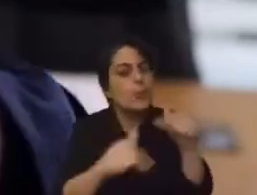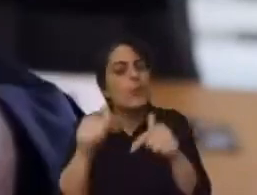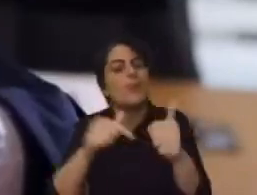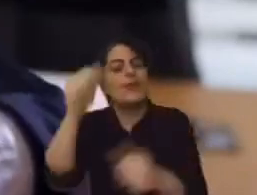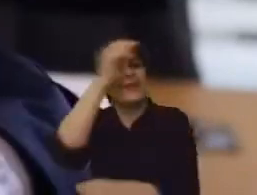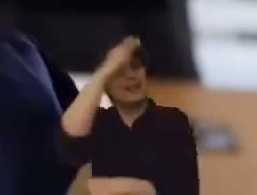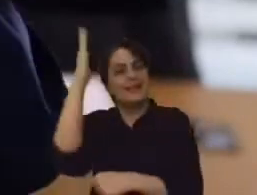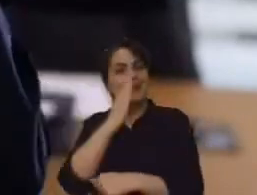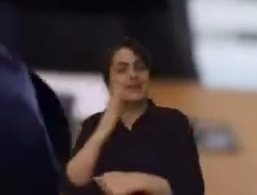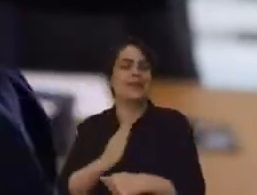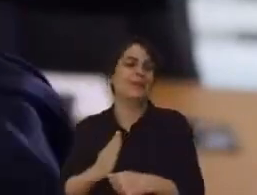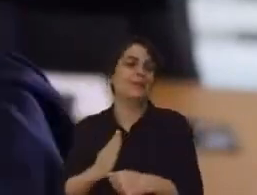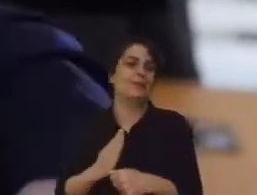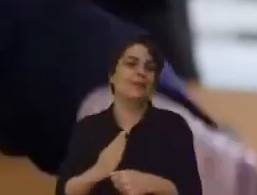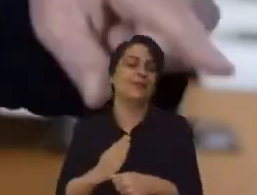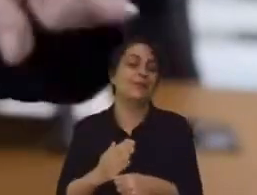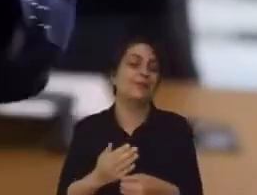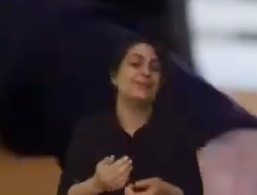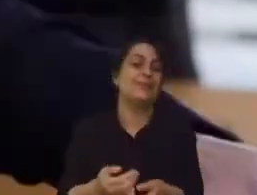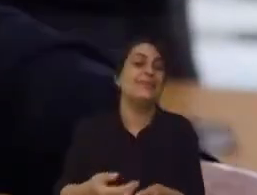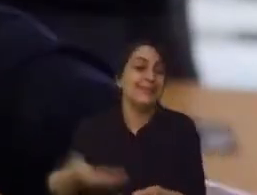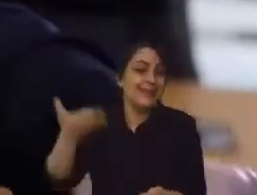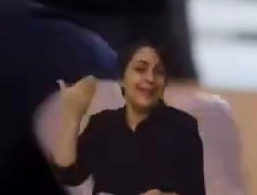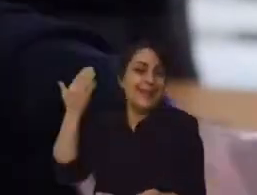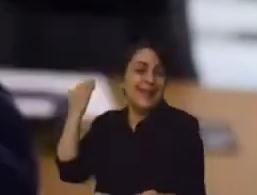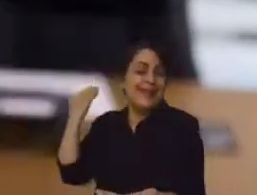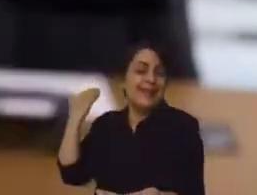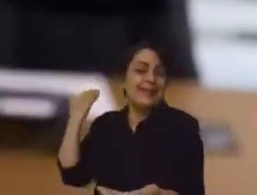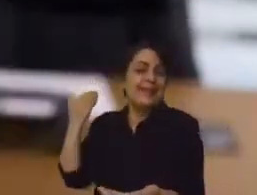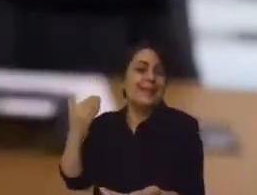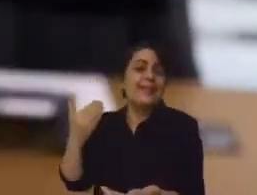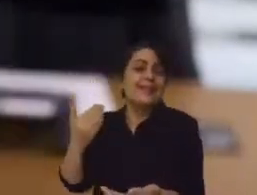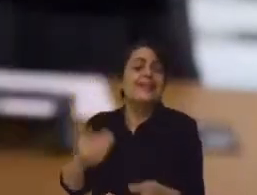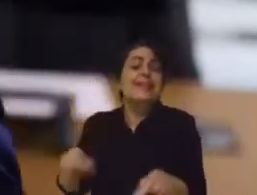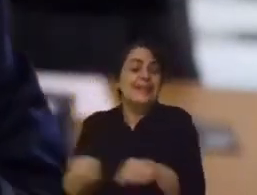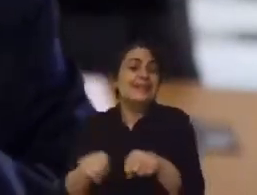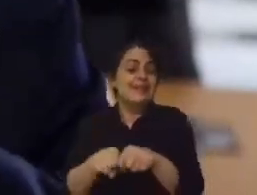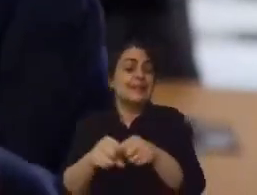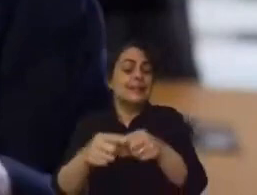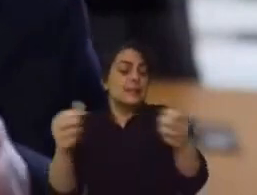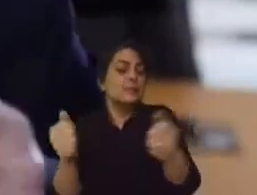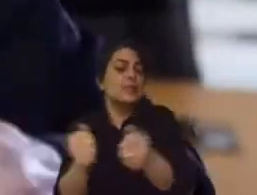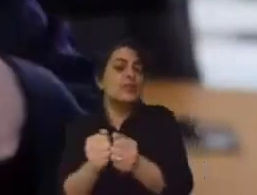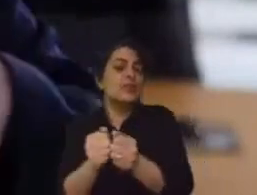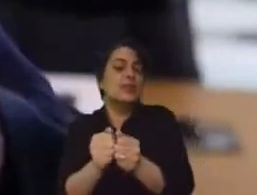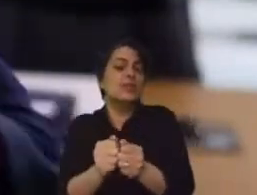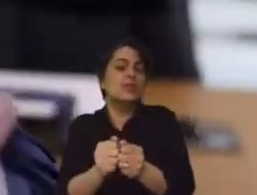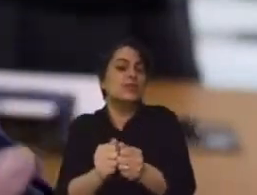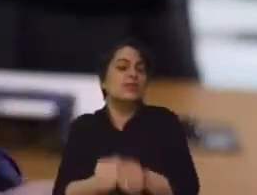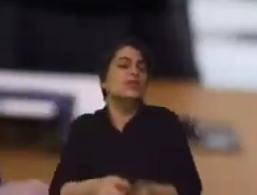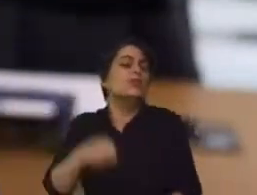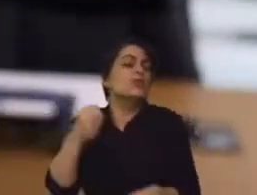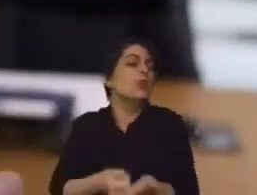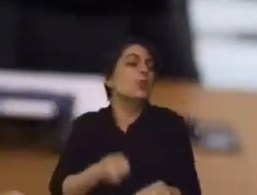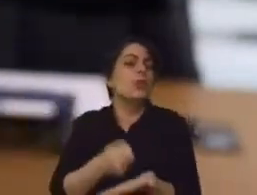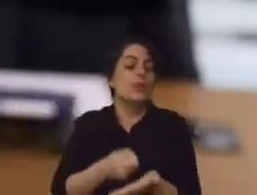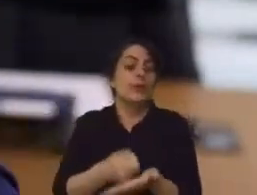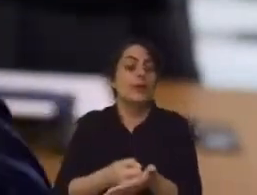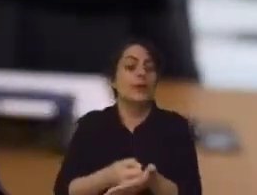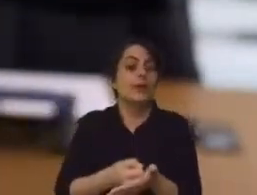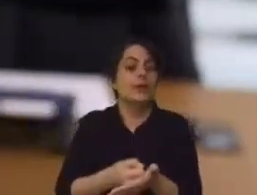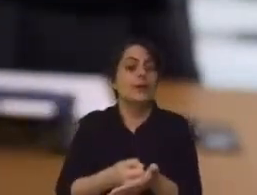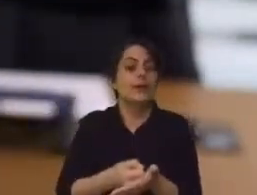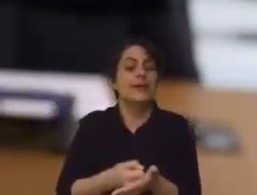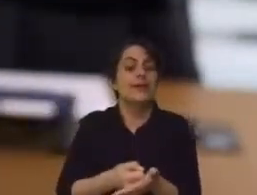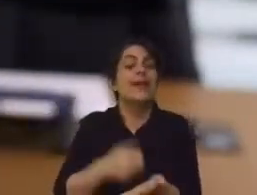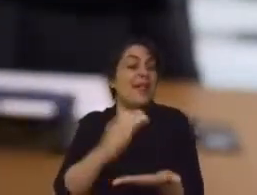embora não fosse dirigente sindical, participava como metalúrgico dentro de uma empresa, e possivelmente muitos delegados que estão nos